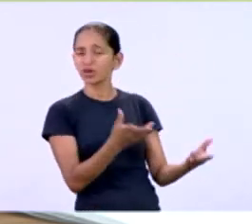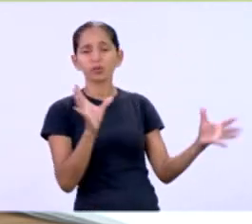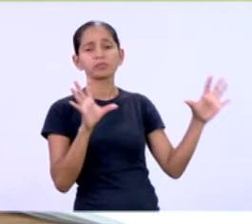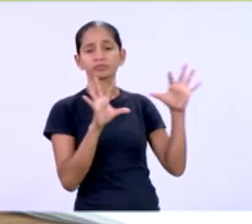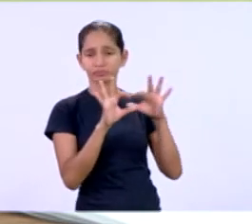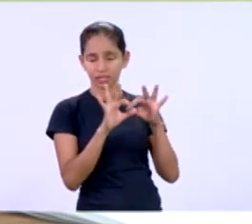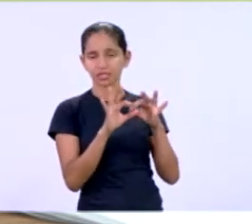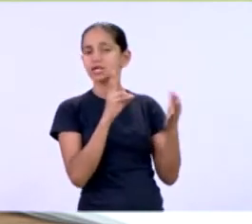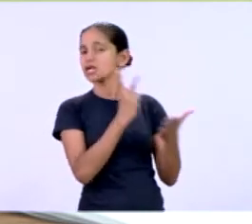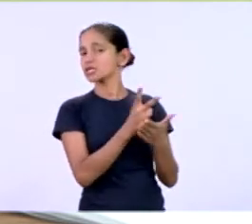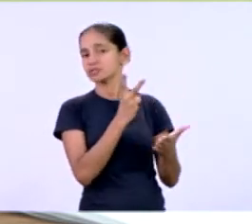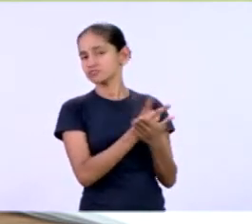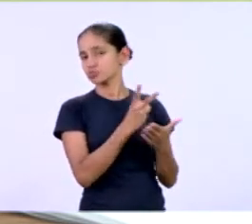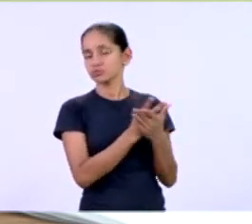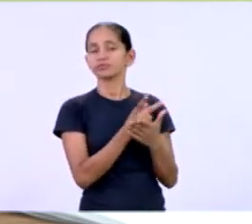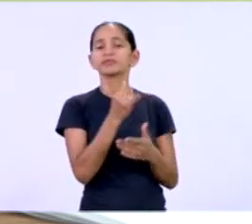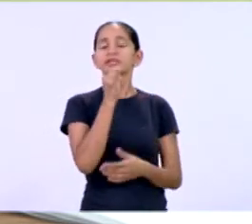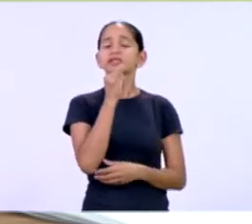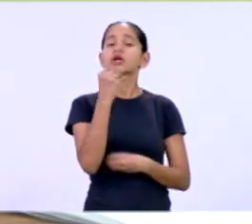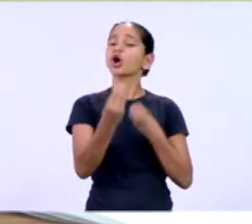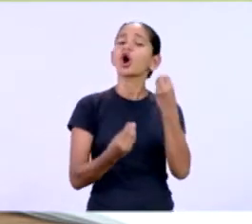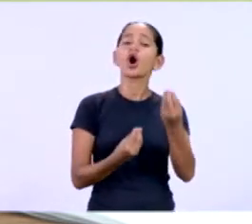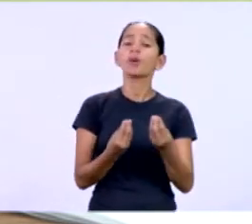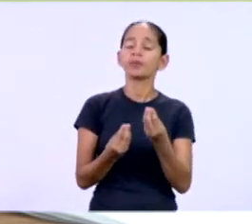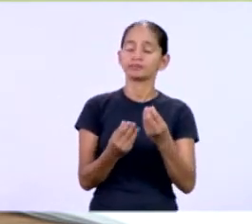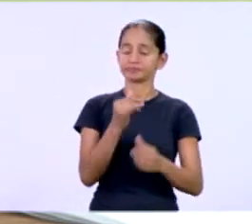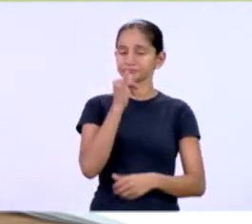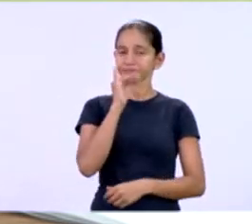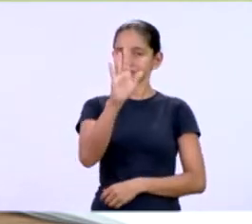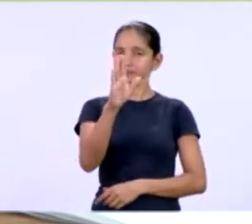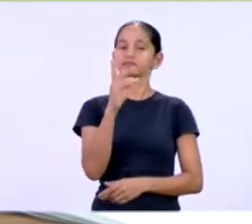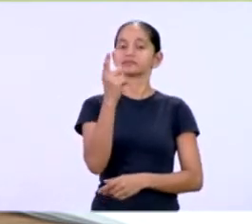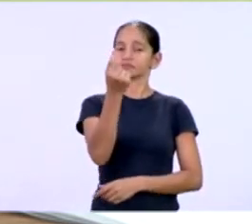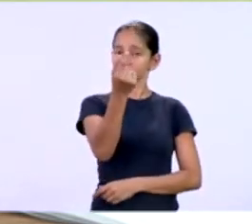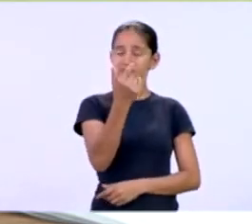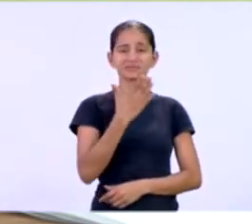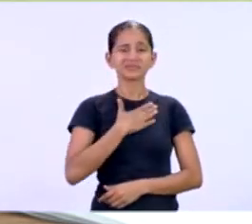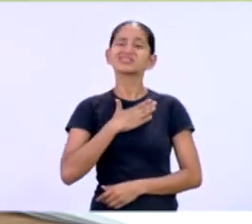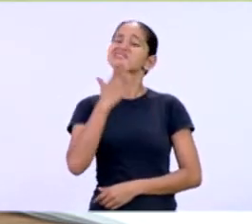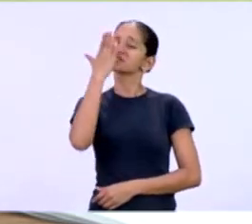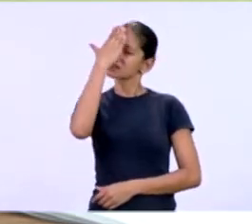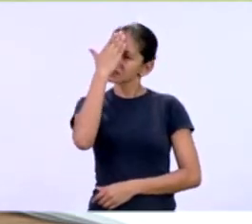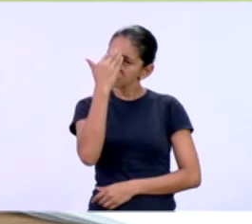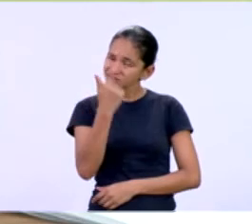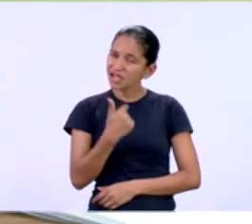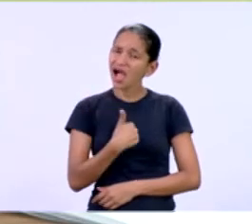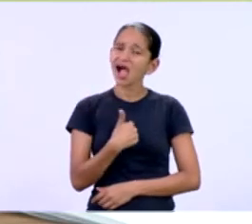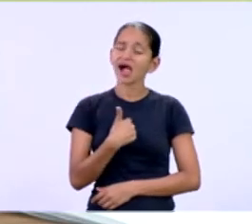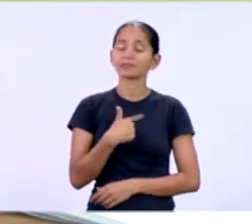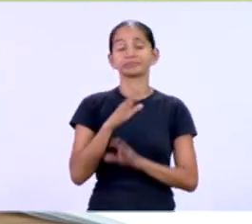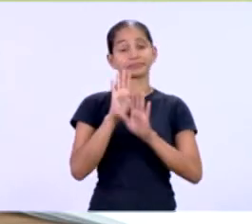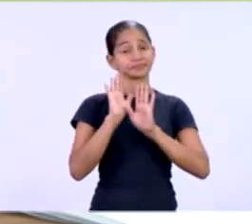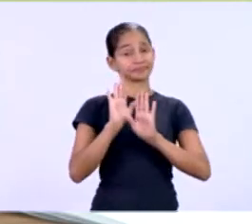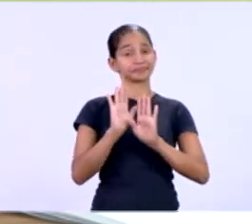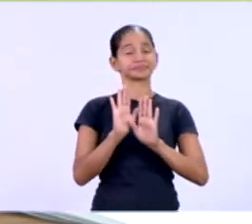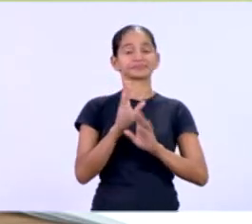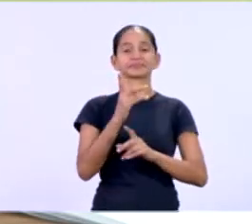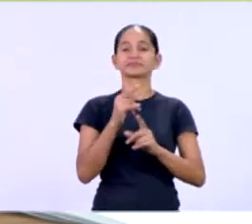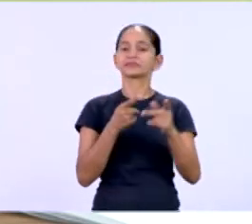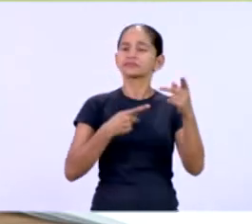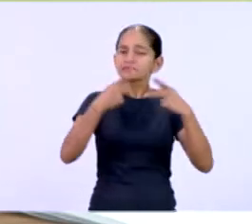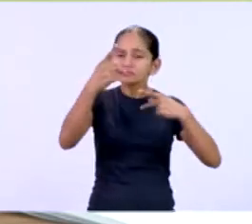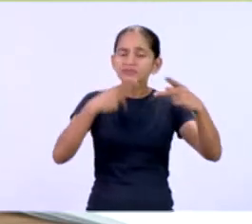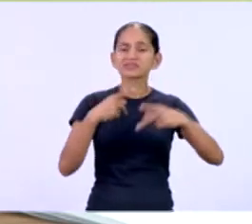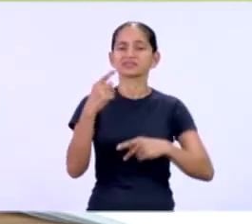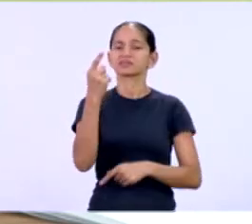falar, como mesmo a gente pode fazer nas finanças pessoais, a gente sabe a previsão da receita. Então, no